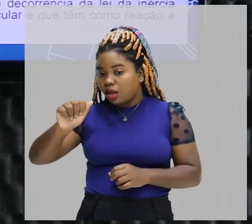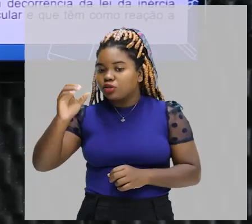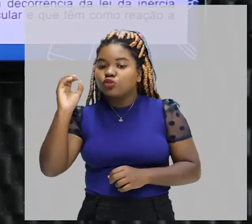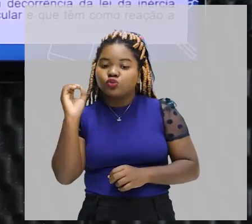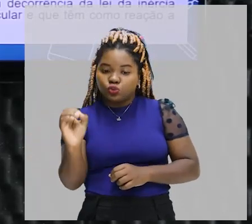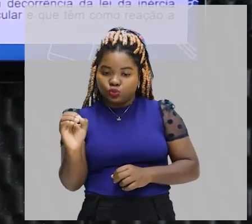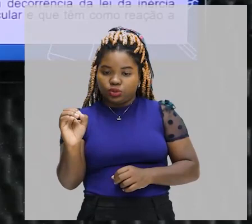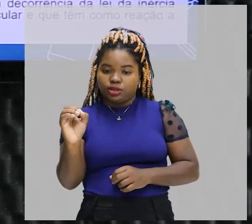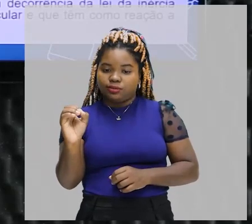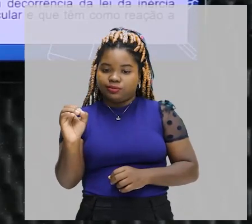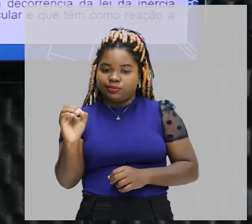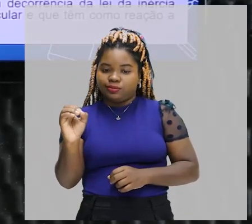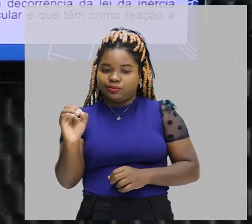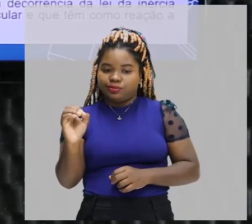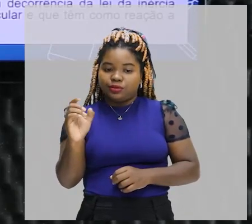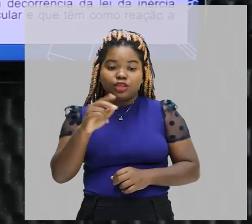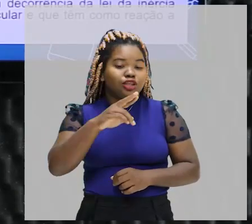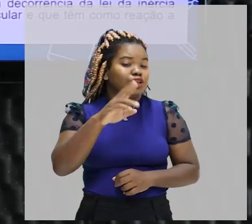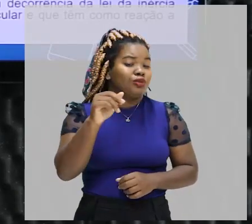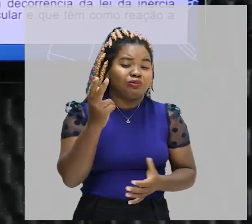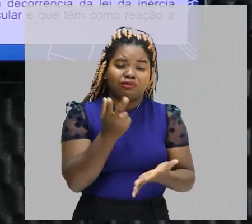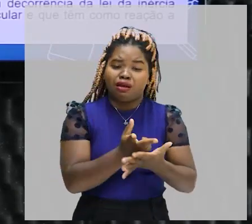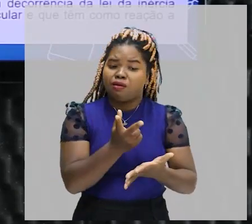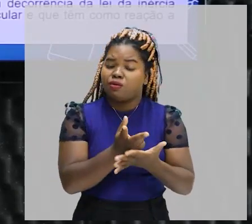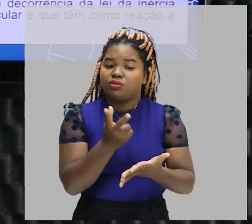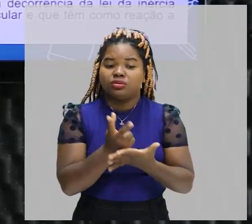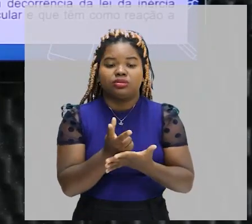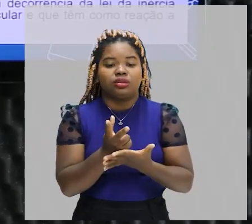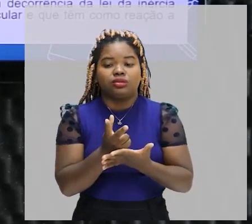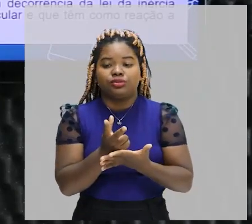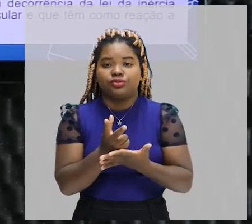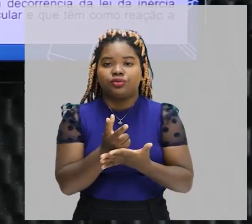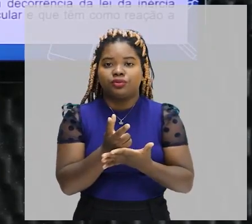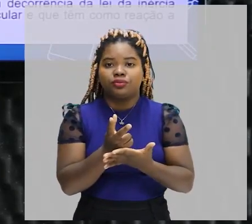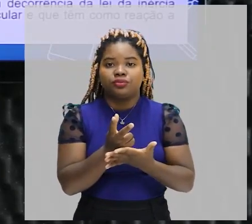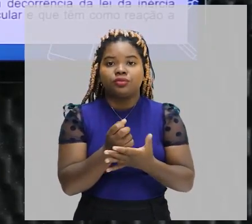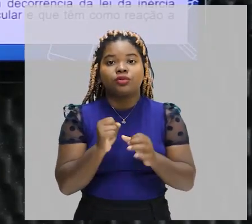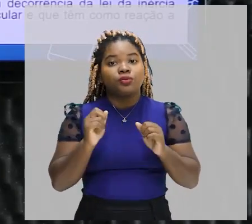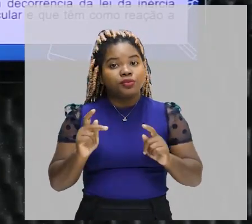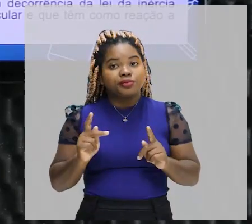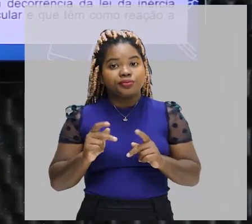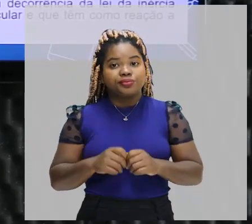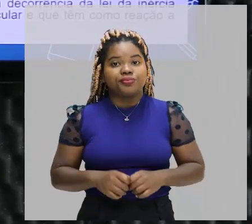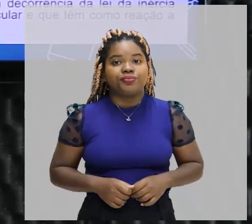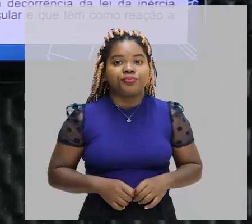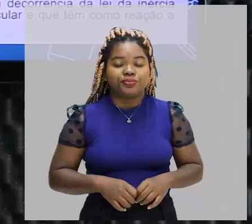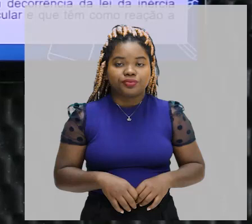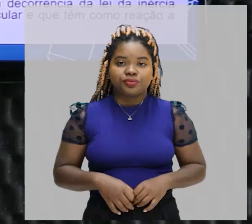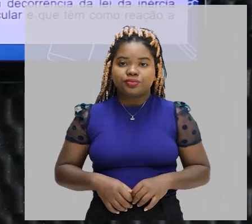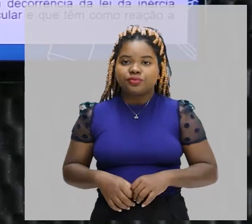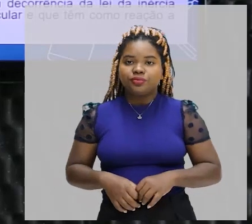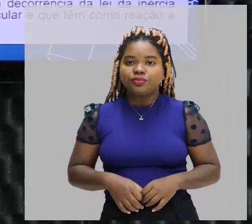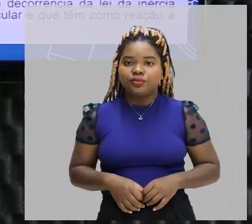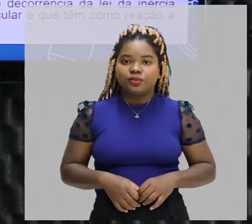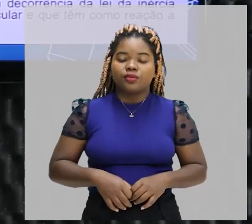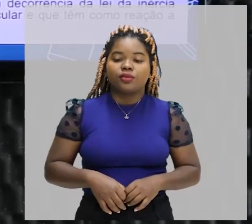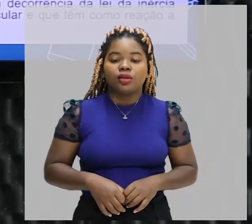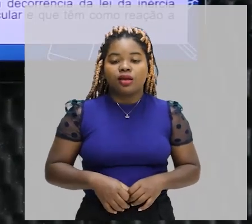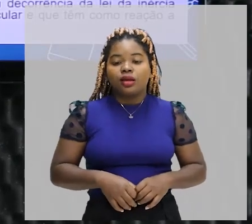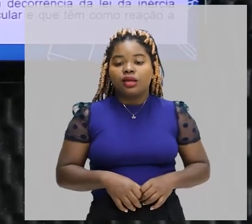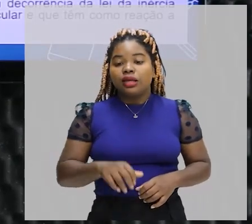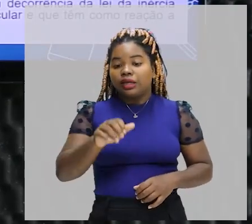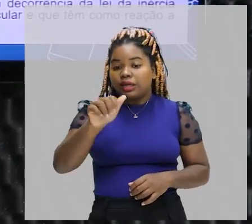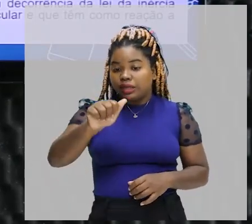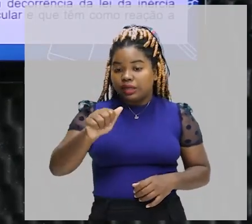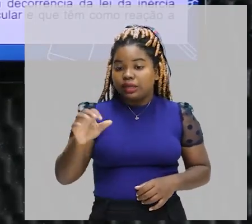força constante é porque a aceleração ali ele será diferente de zero. E no movimento uniforme, a aceleração é zero. Aceleração